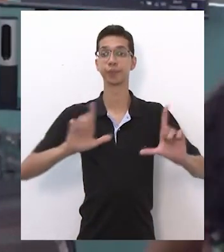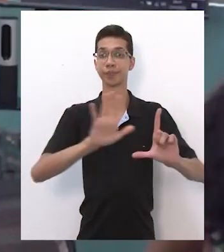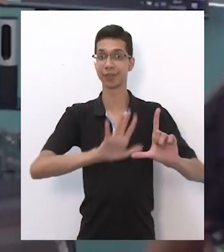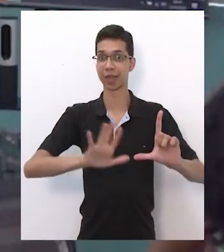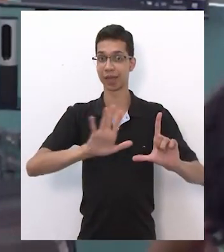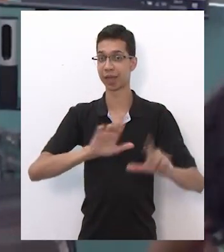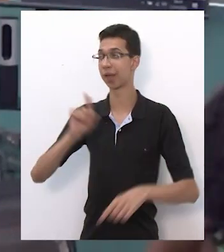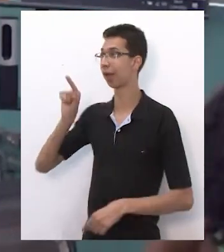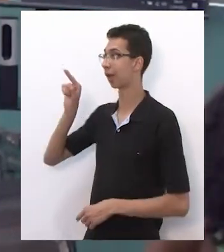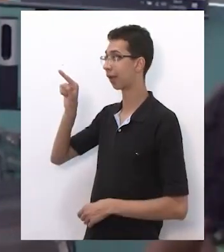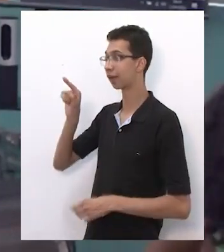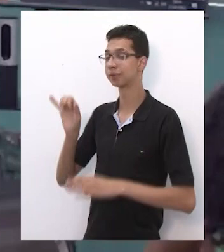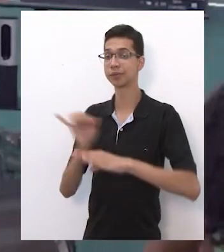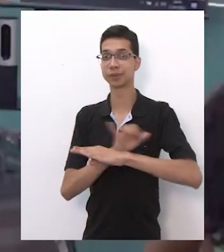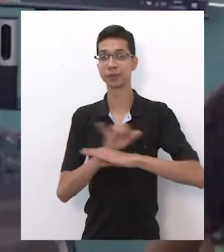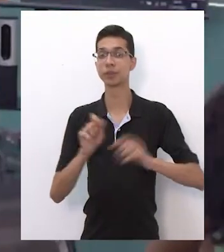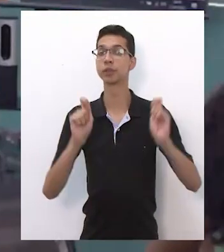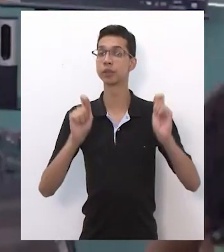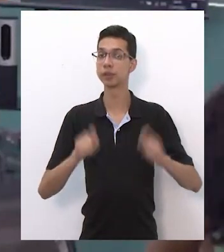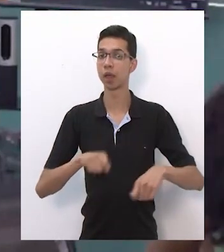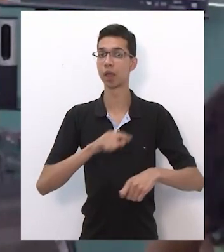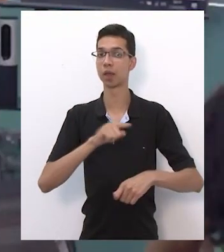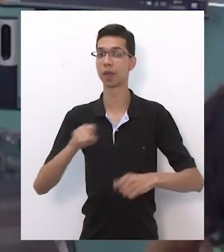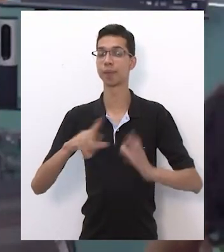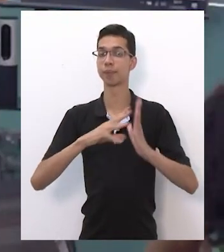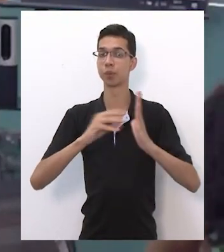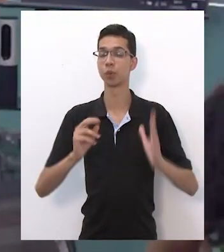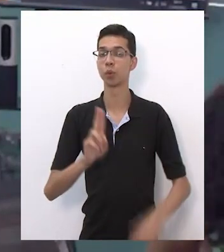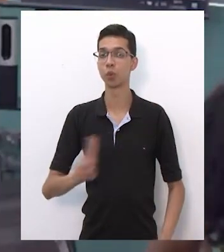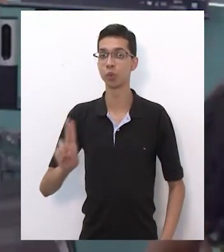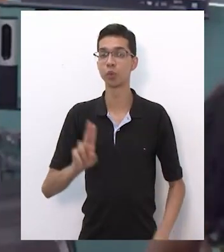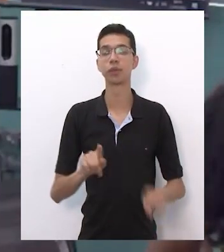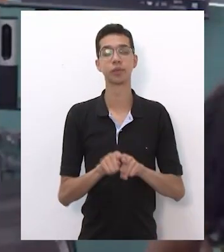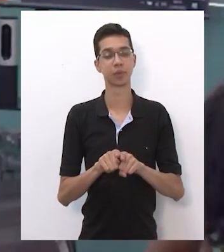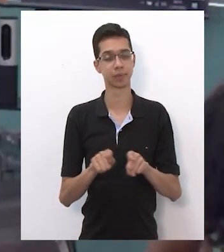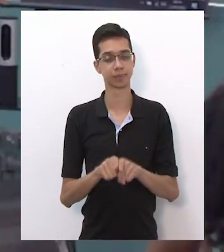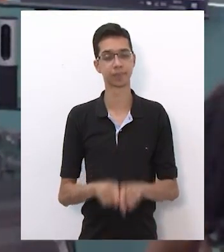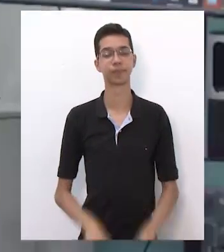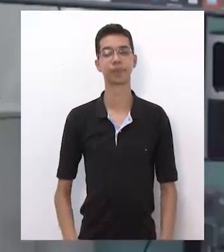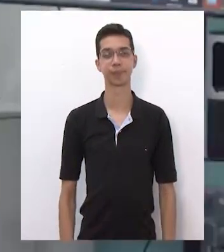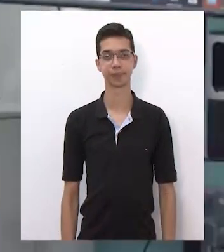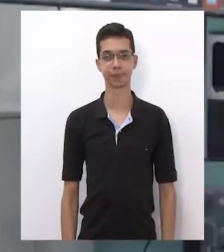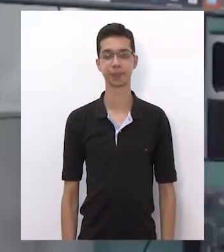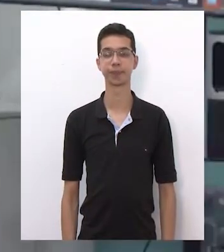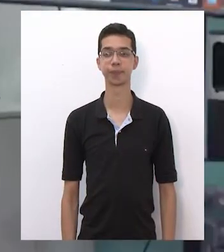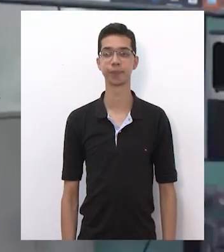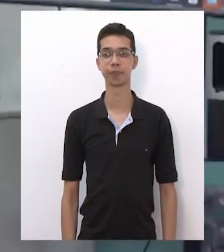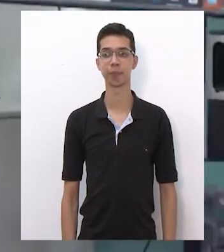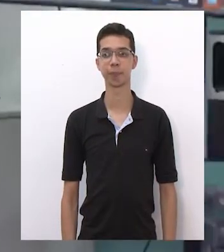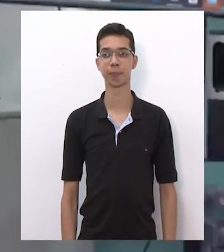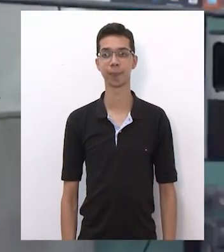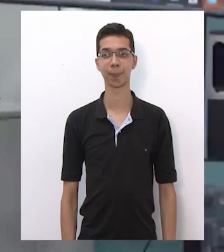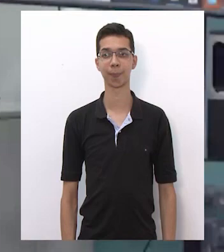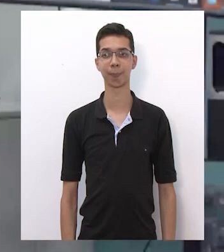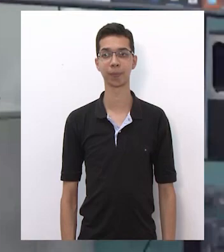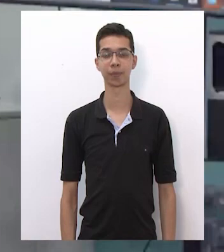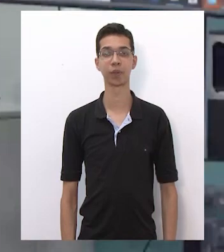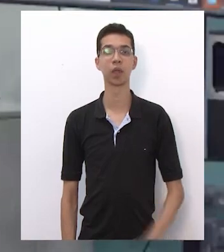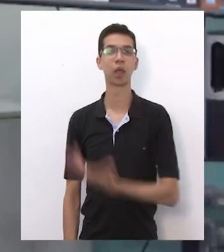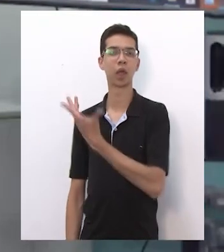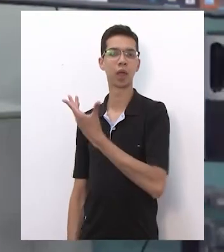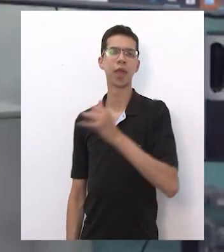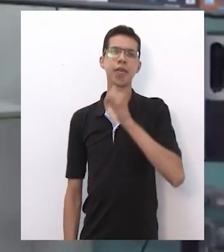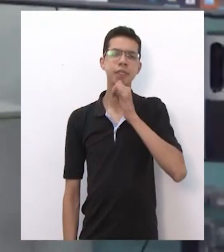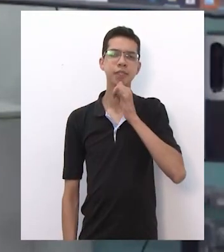possível de ser usada, tá? Um outro formato. Aí aqui eu tenho, por exemplo, a família da gestão